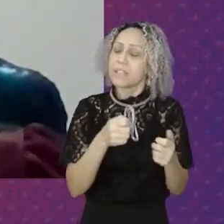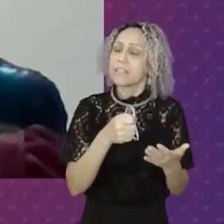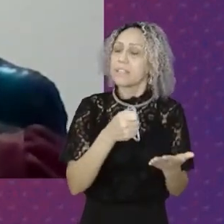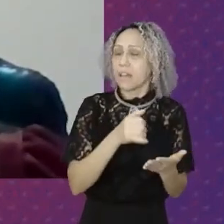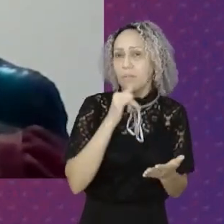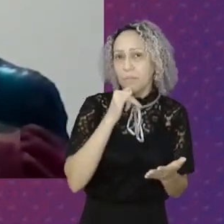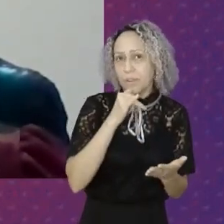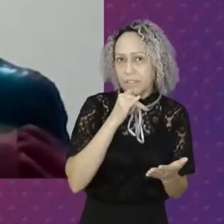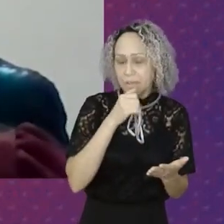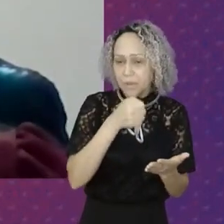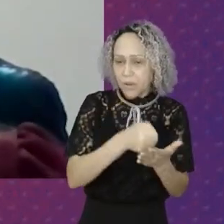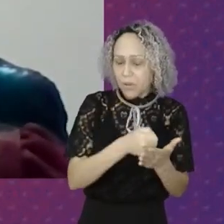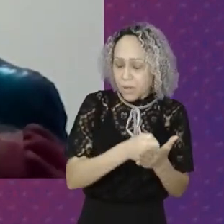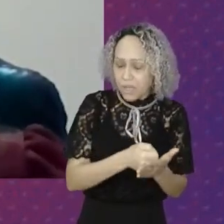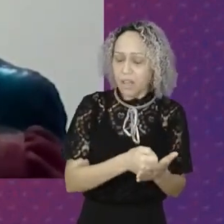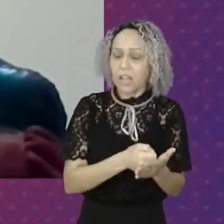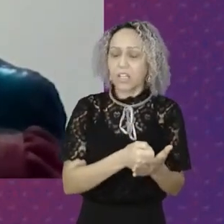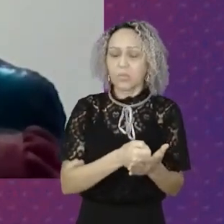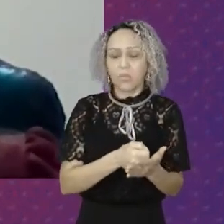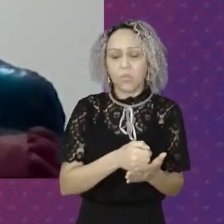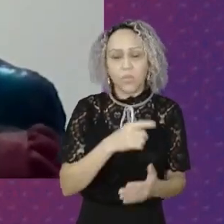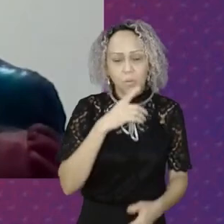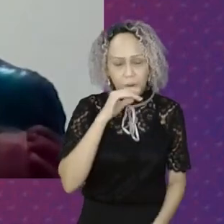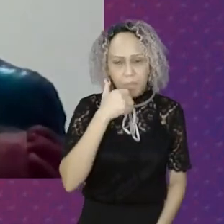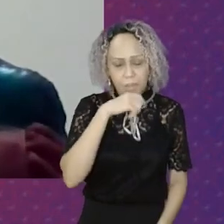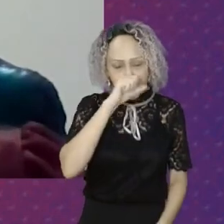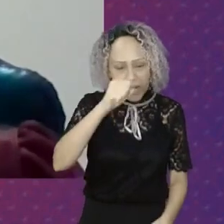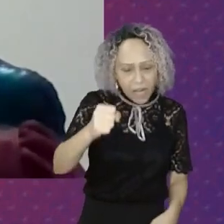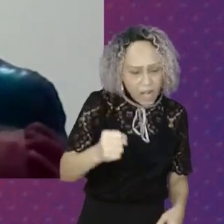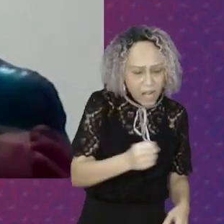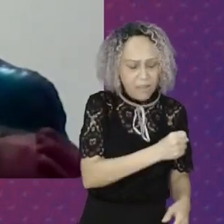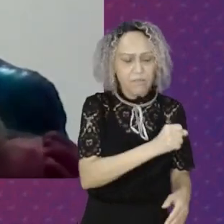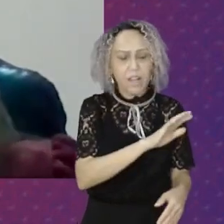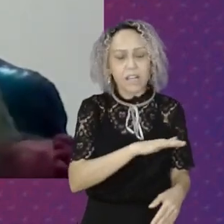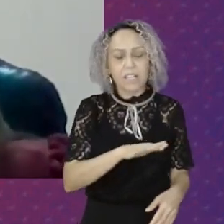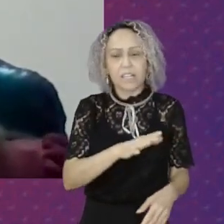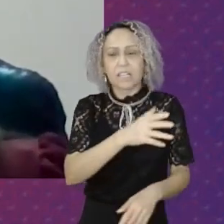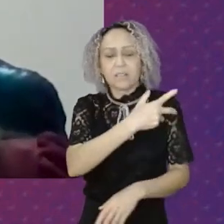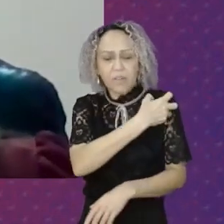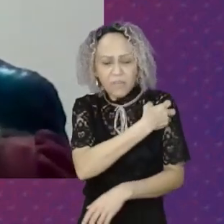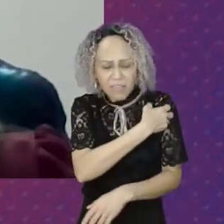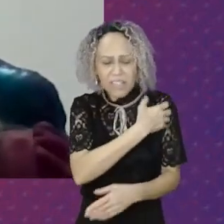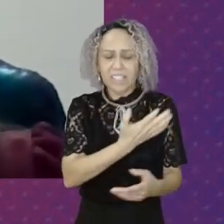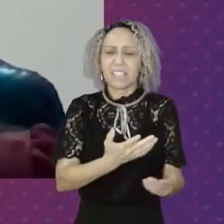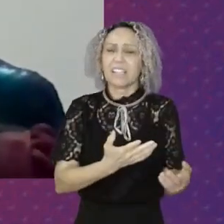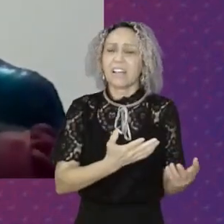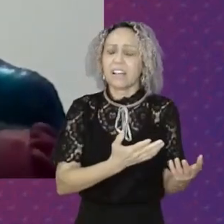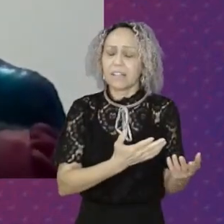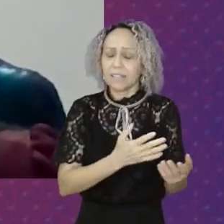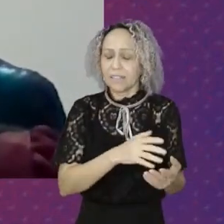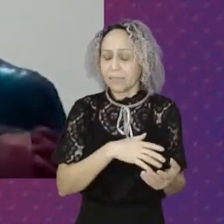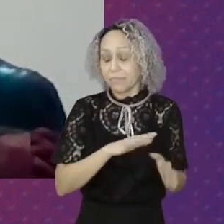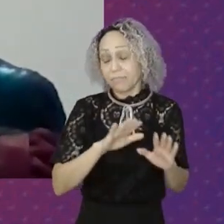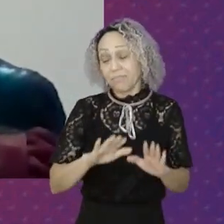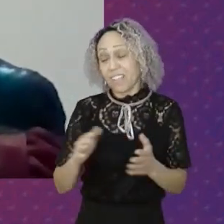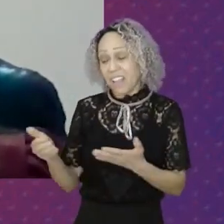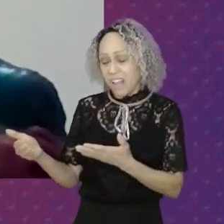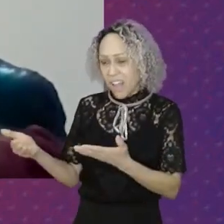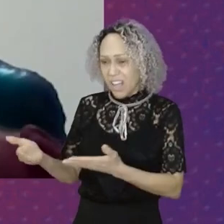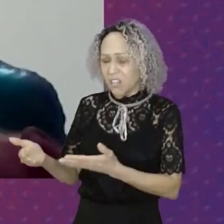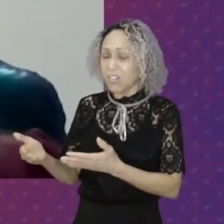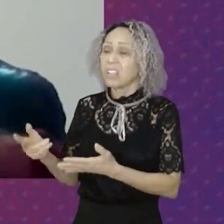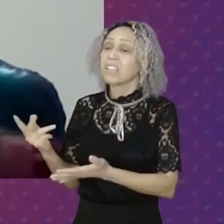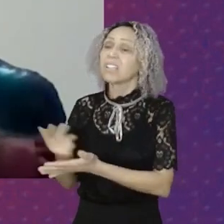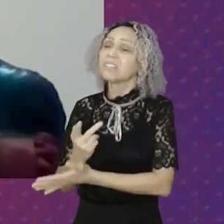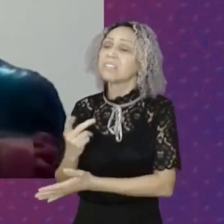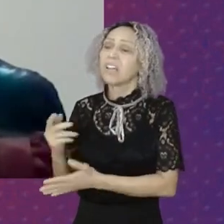à vacinação das crianças. Hoje a gente já encontra diversas crianças com vacinação atrasada, a evasão escolar aumentou,